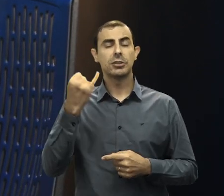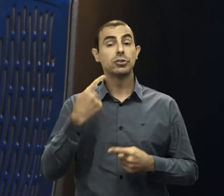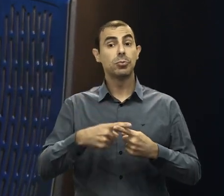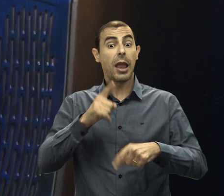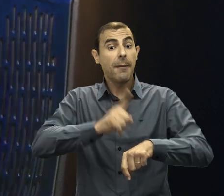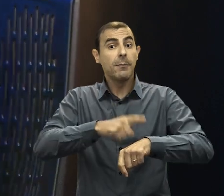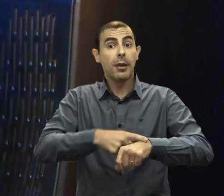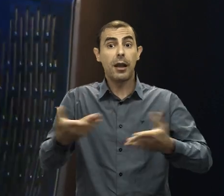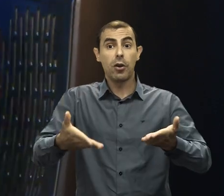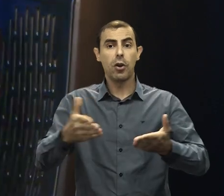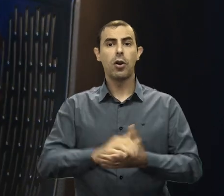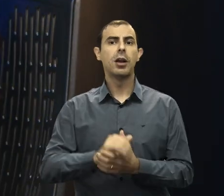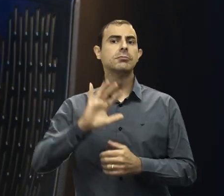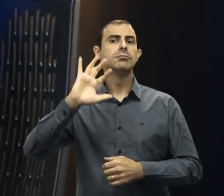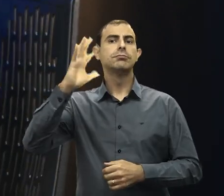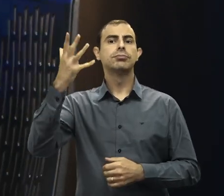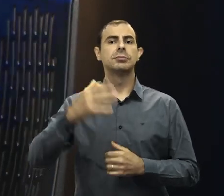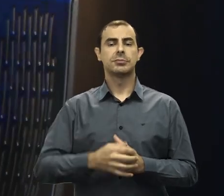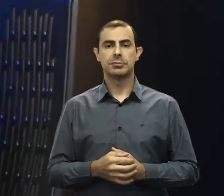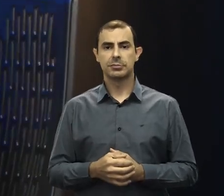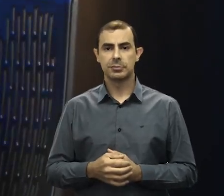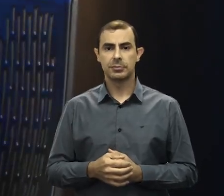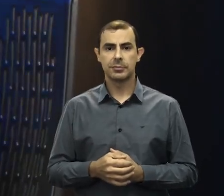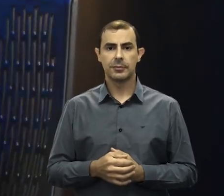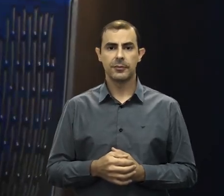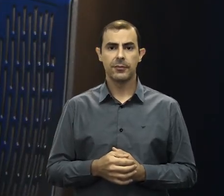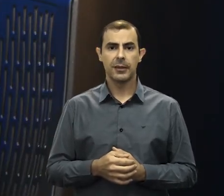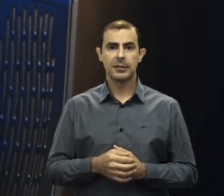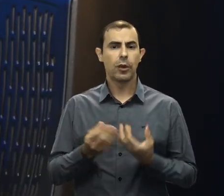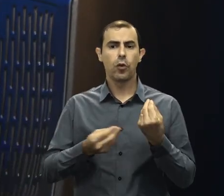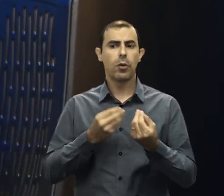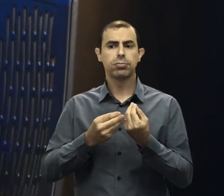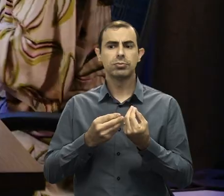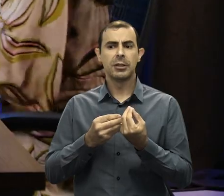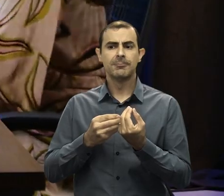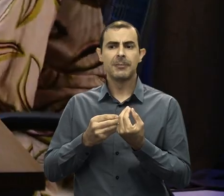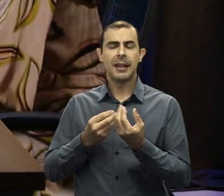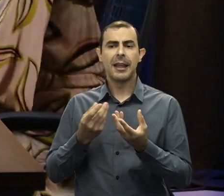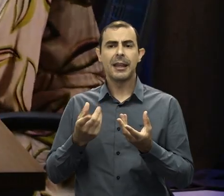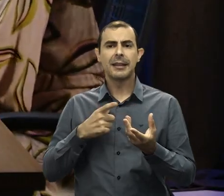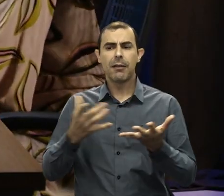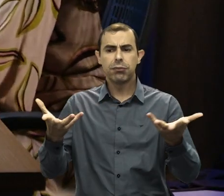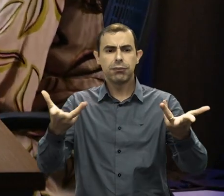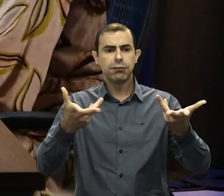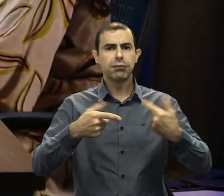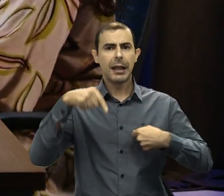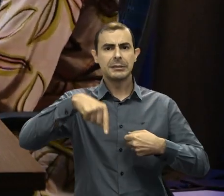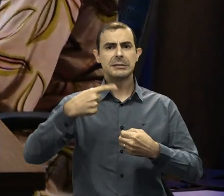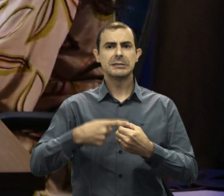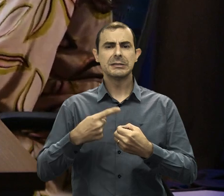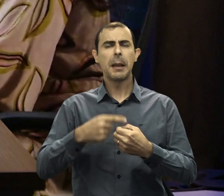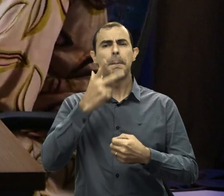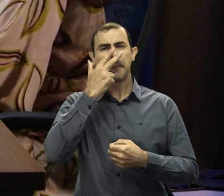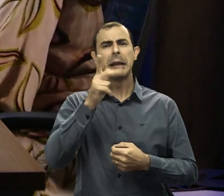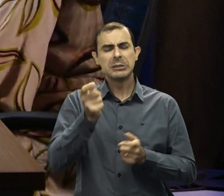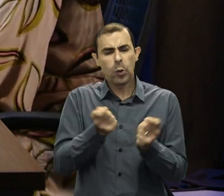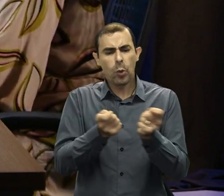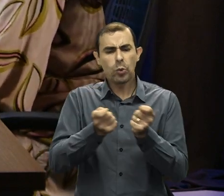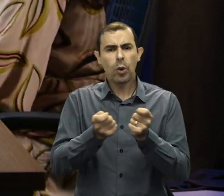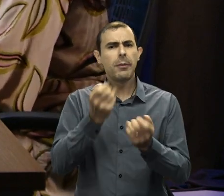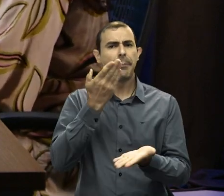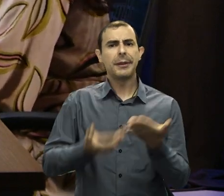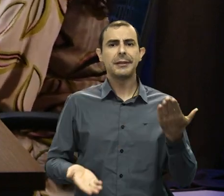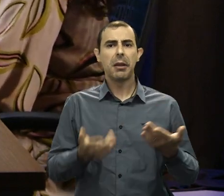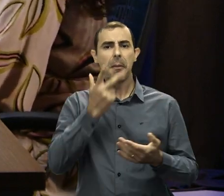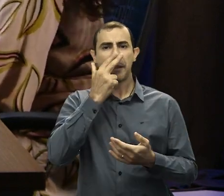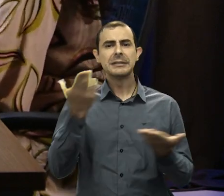porque é atual esse tipo de atração aqui no nosso município, e se perdeu, parece, um pouco o controle, parece